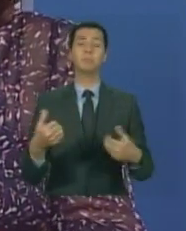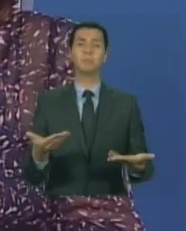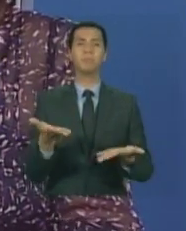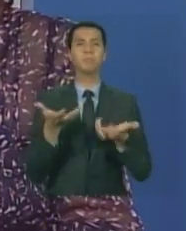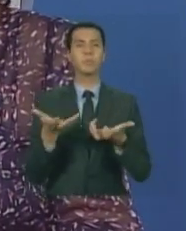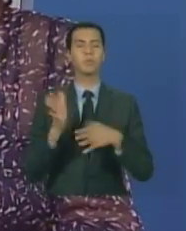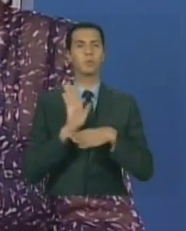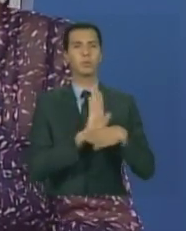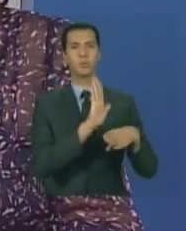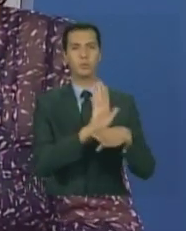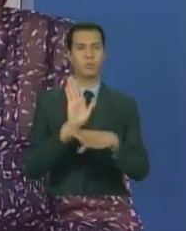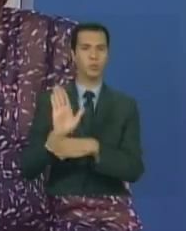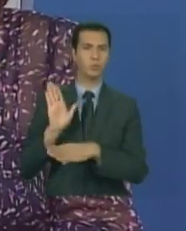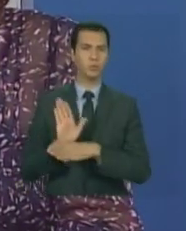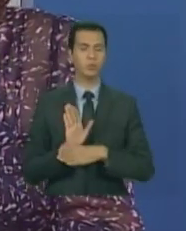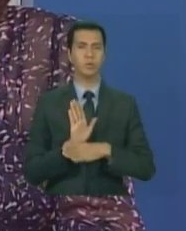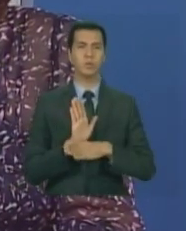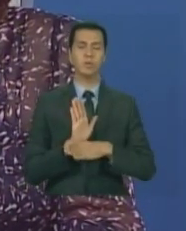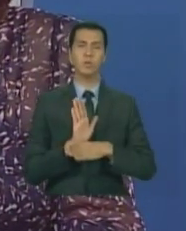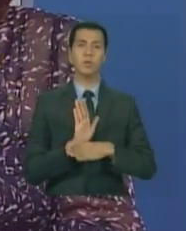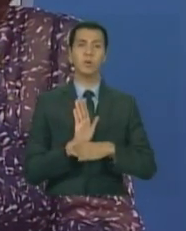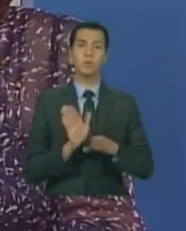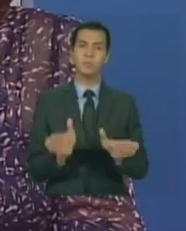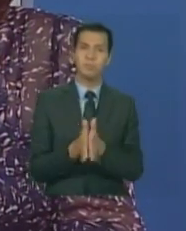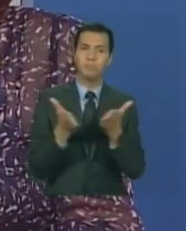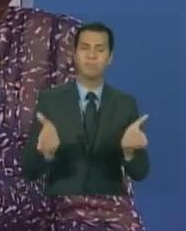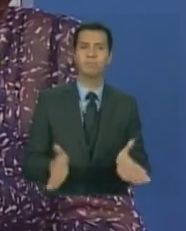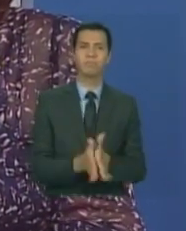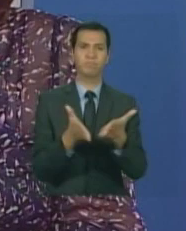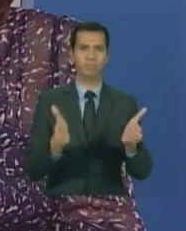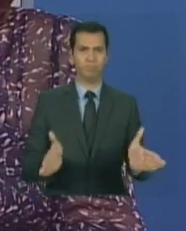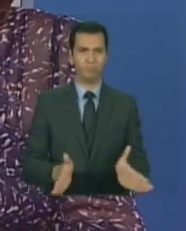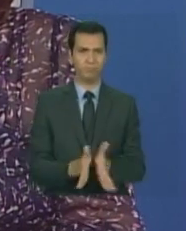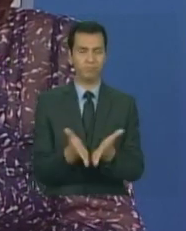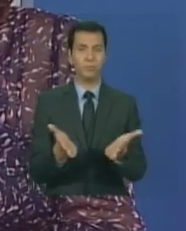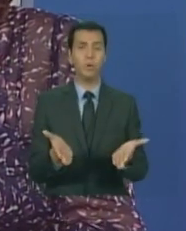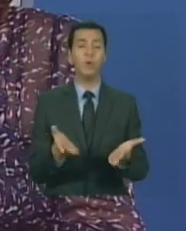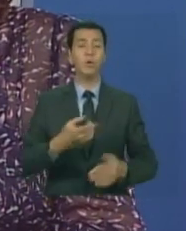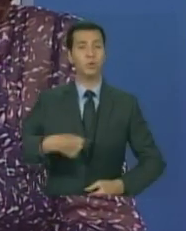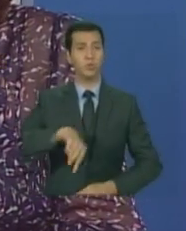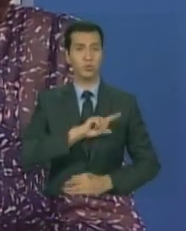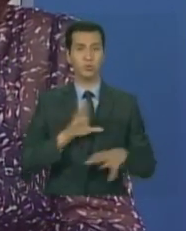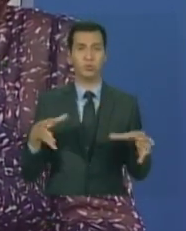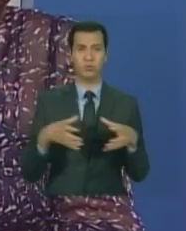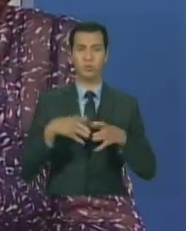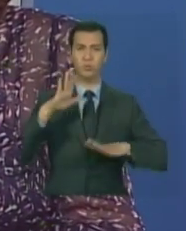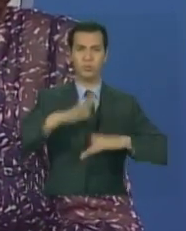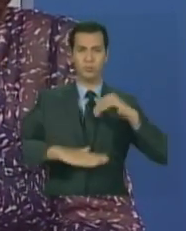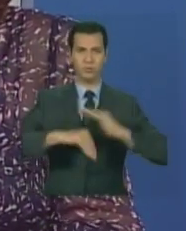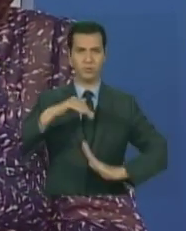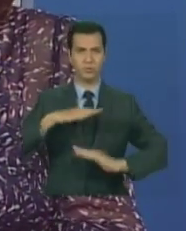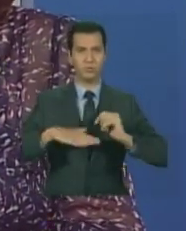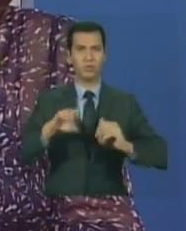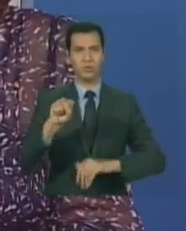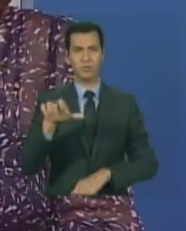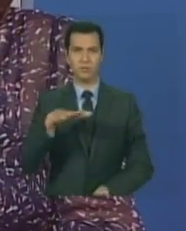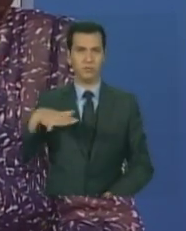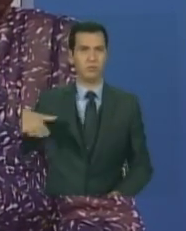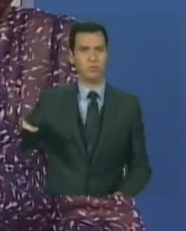contribuindo para o Plano Brasil Sem Miséria. A assistência social, ela tem como função, eu acho